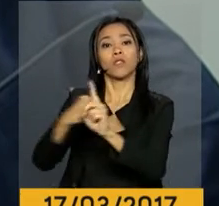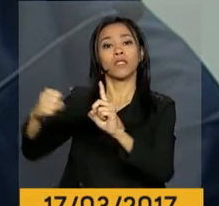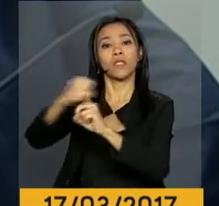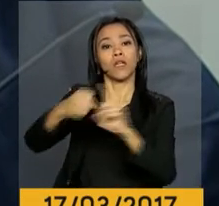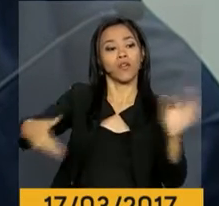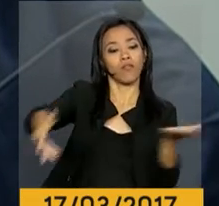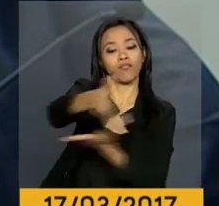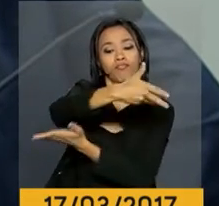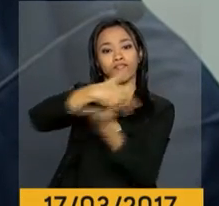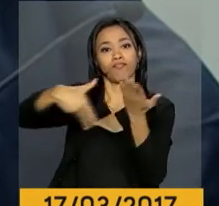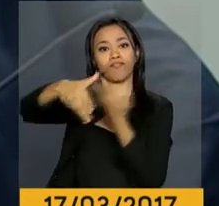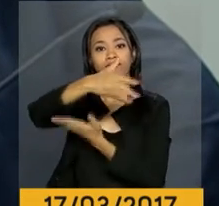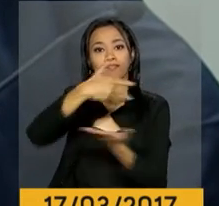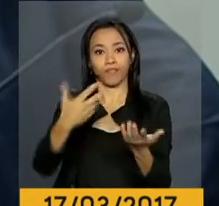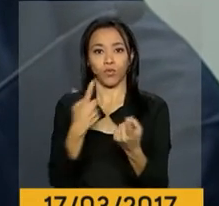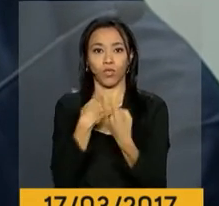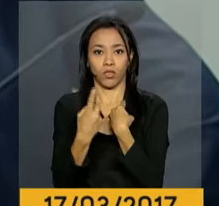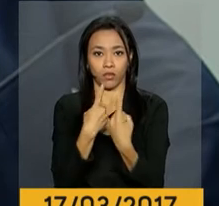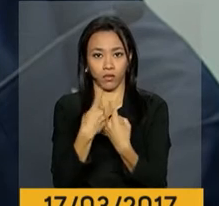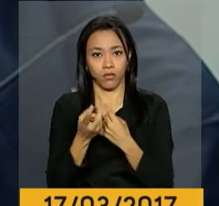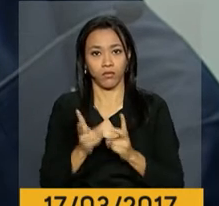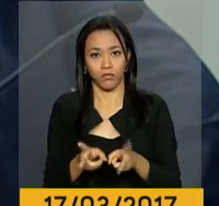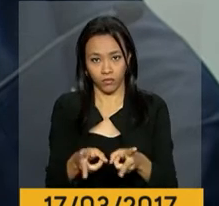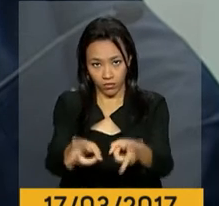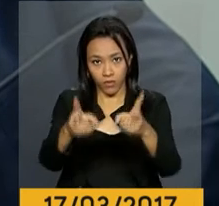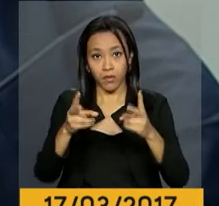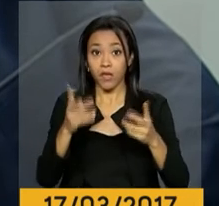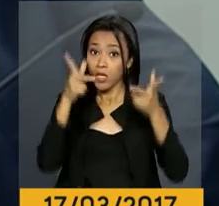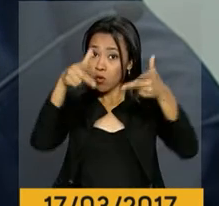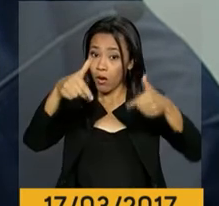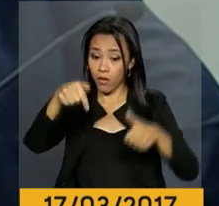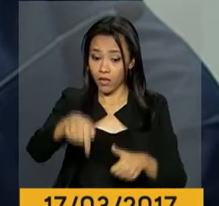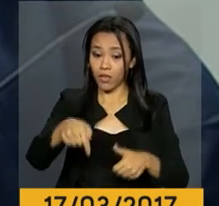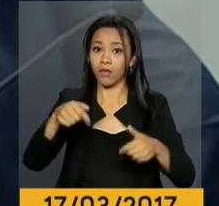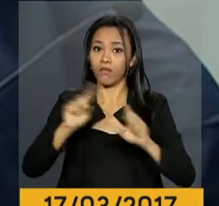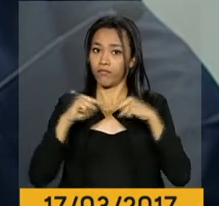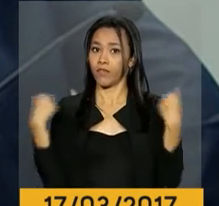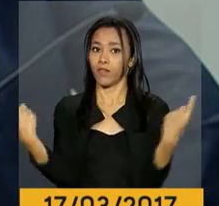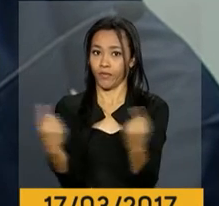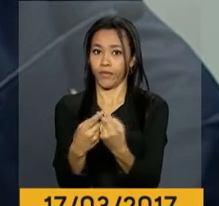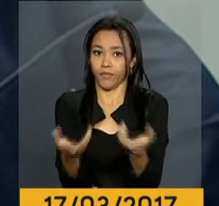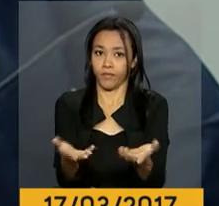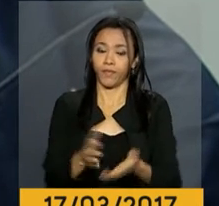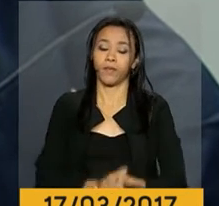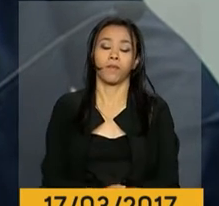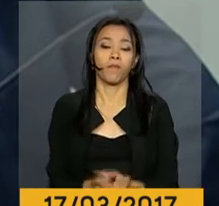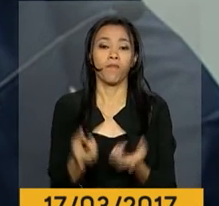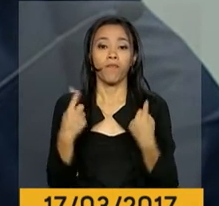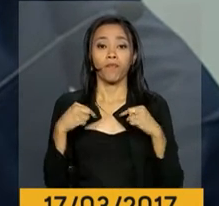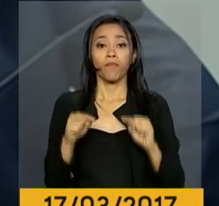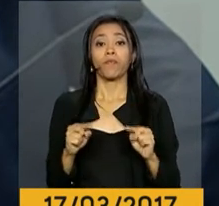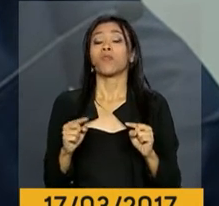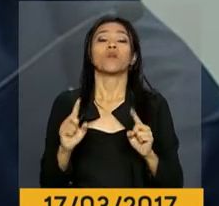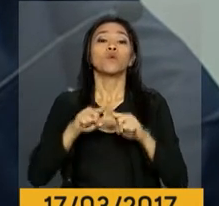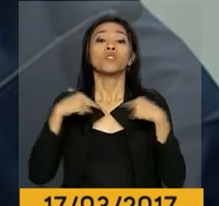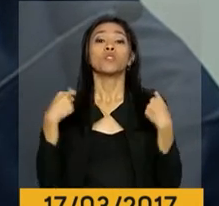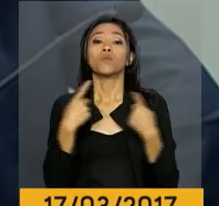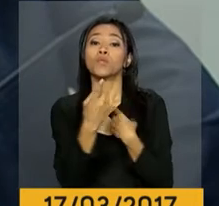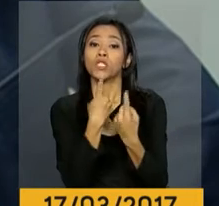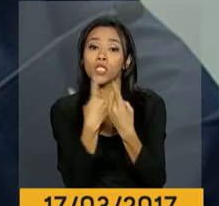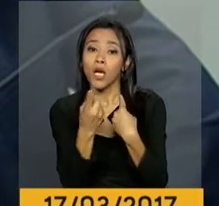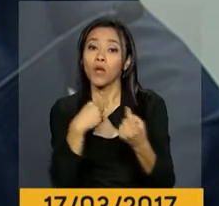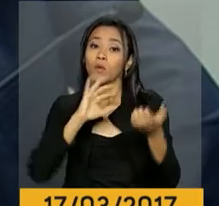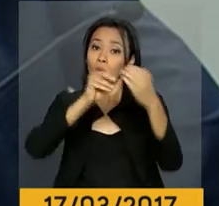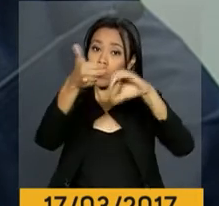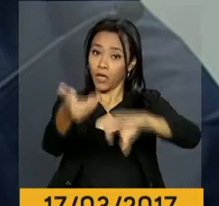sociedade. Diálogo com a sociedade, como nós estamos fazendo aqui no presente momento. Ora bem, o diálogo com o Congresso é fundamental,